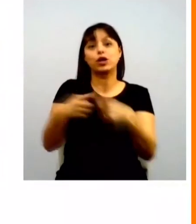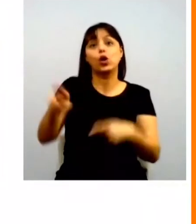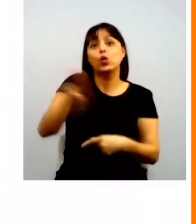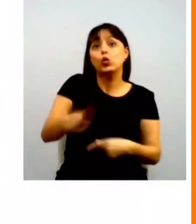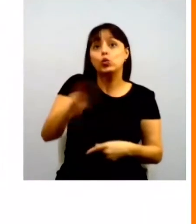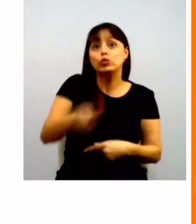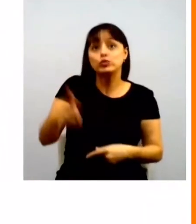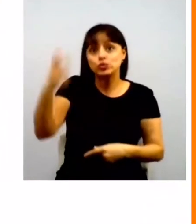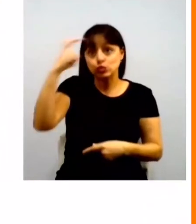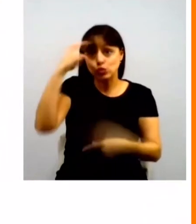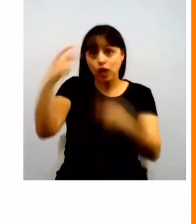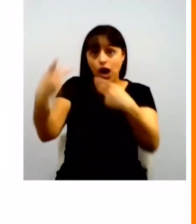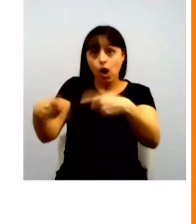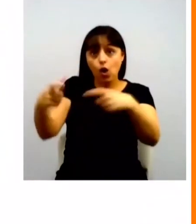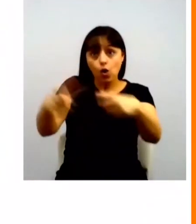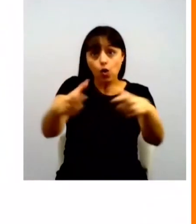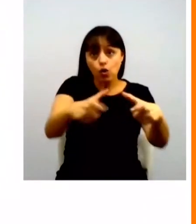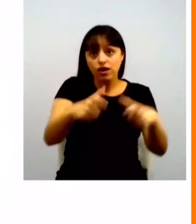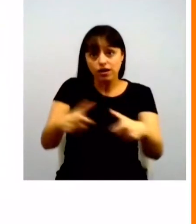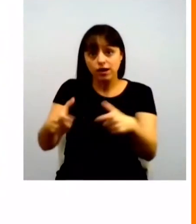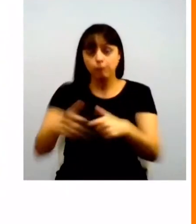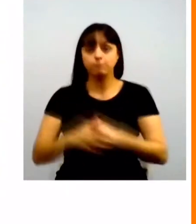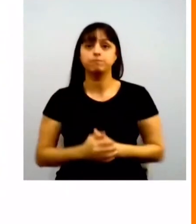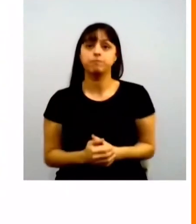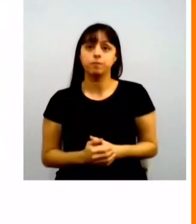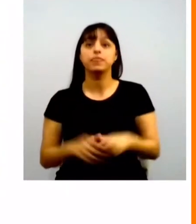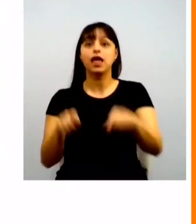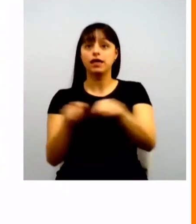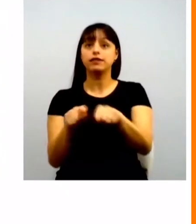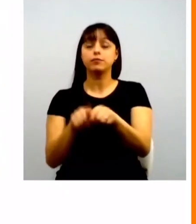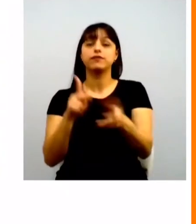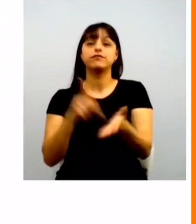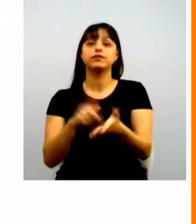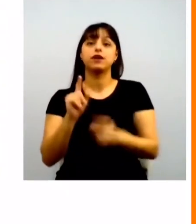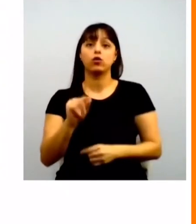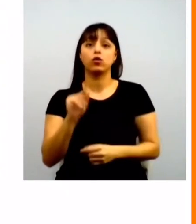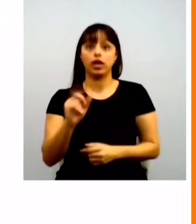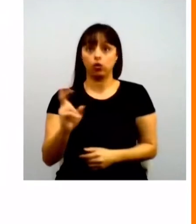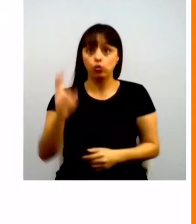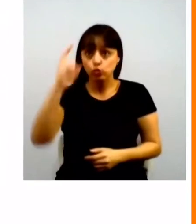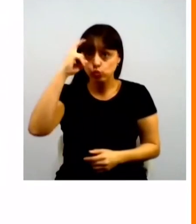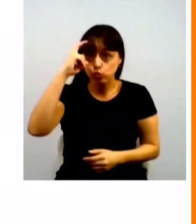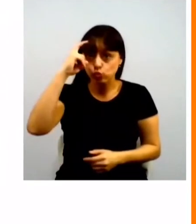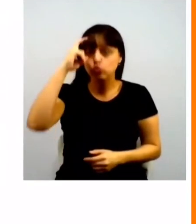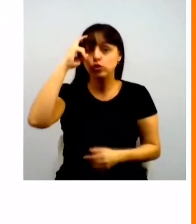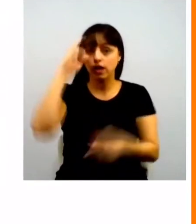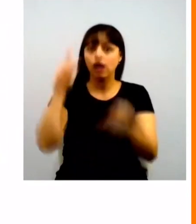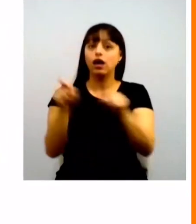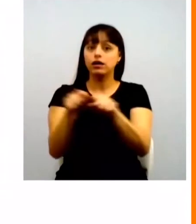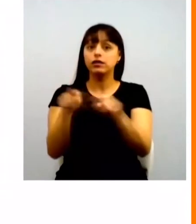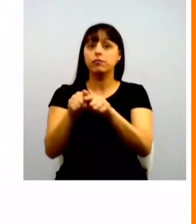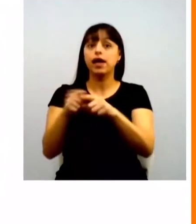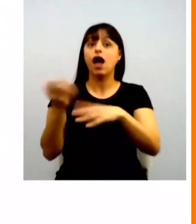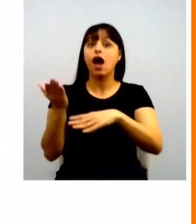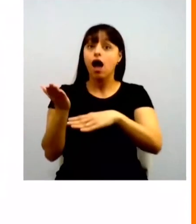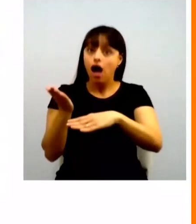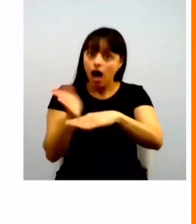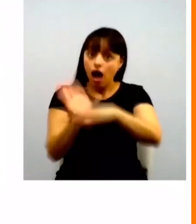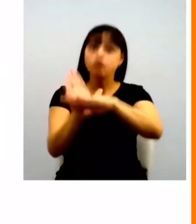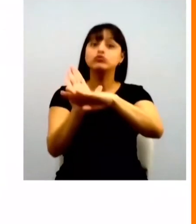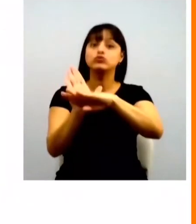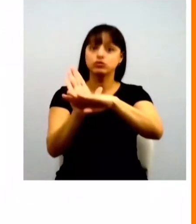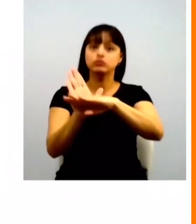E também é verdade que a cultura aporta imagem, imagem do território,